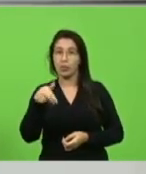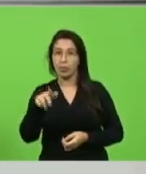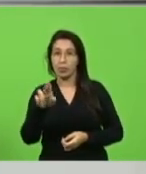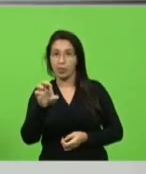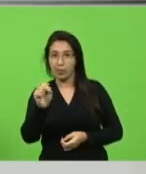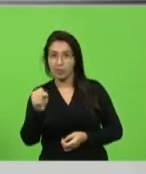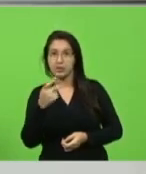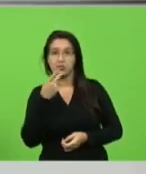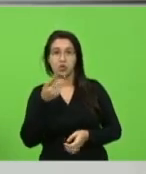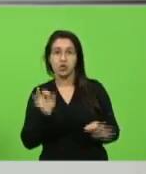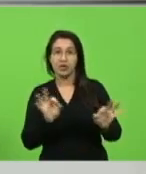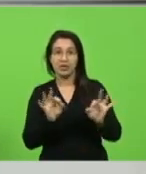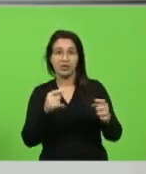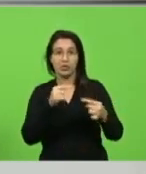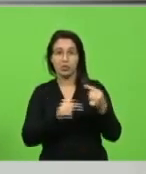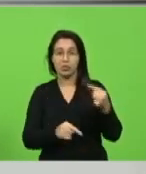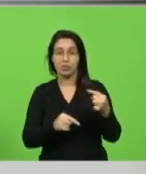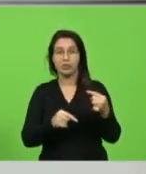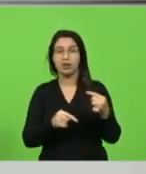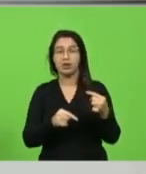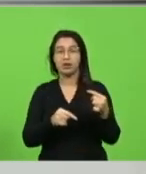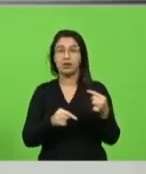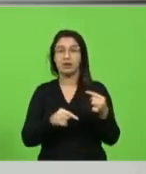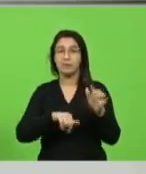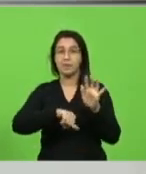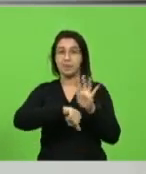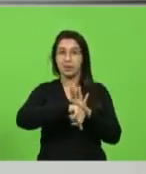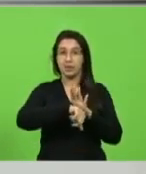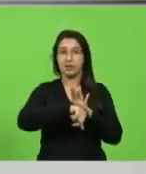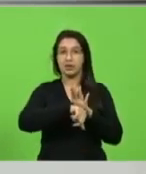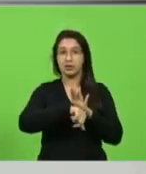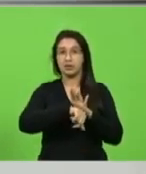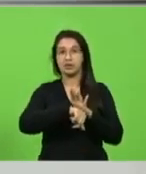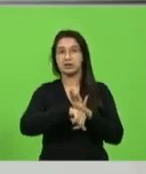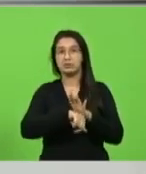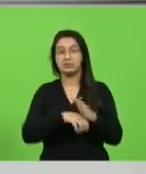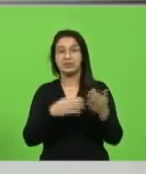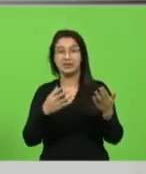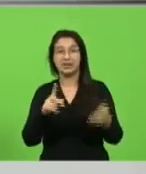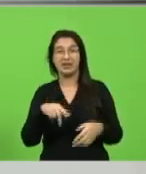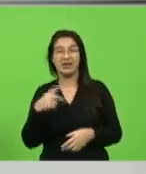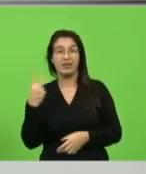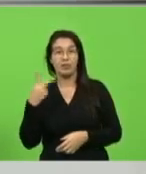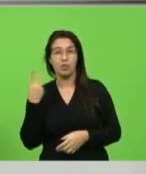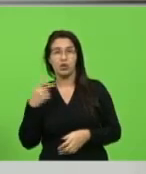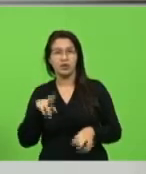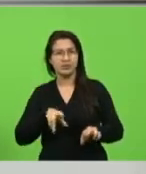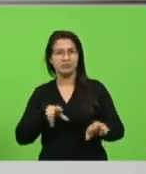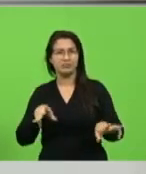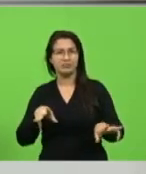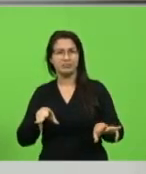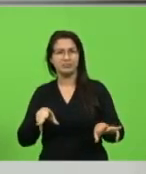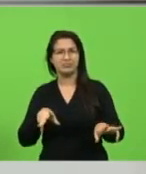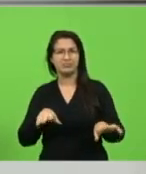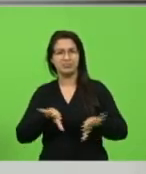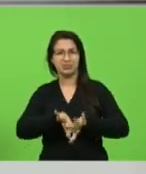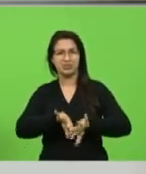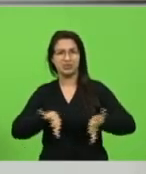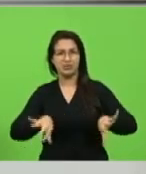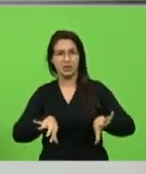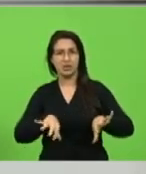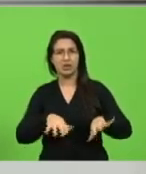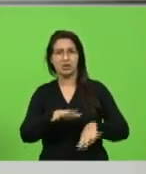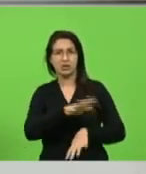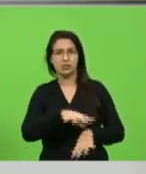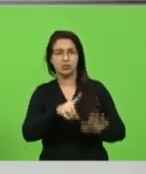são infrações políticas estranhas, alheias ao direito criminal